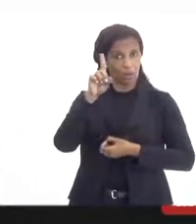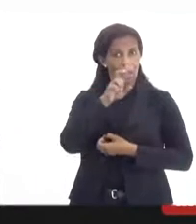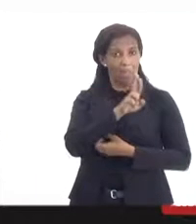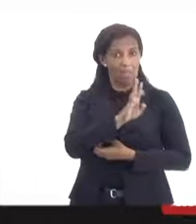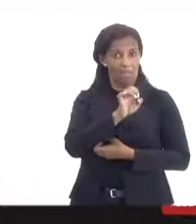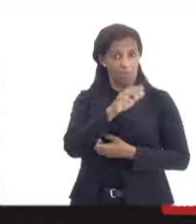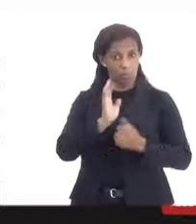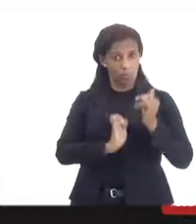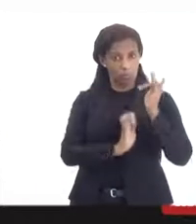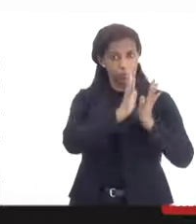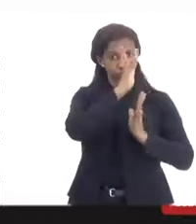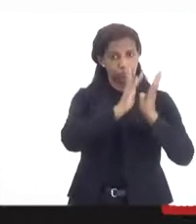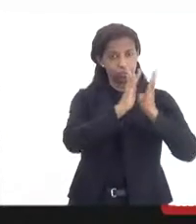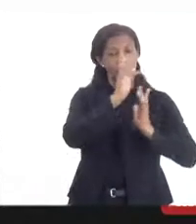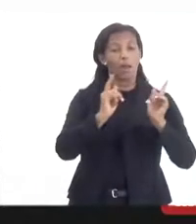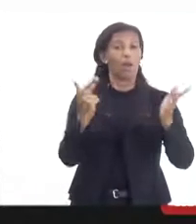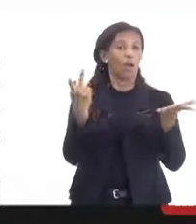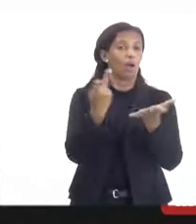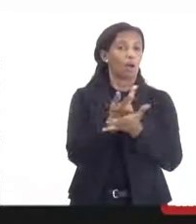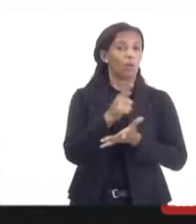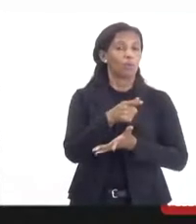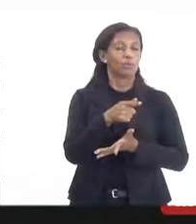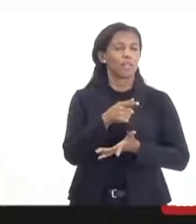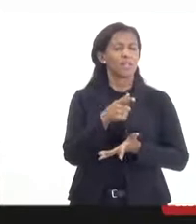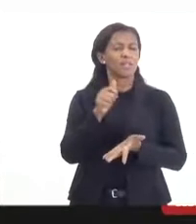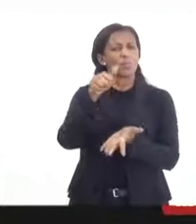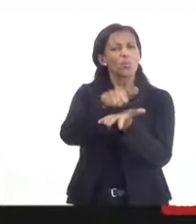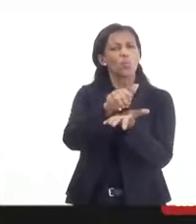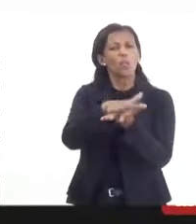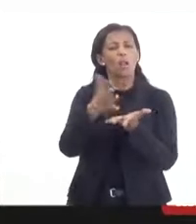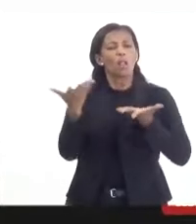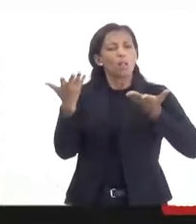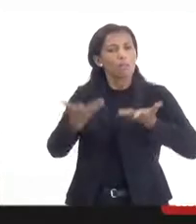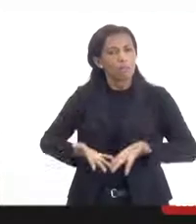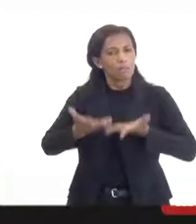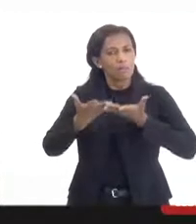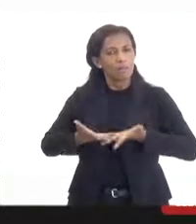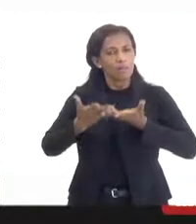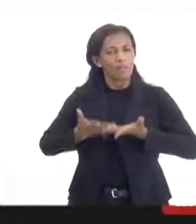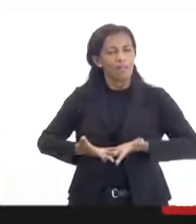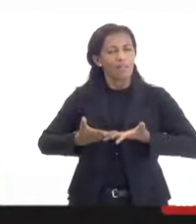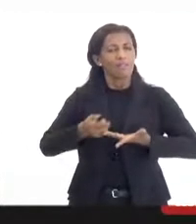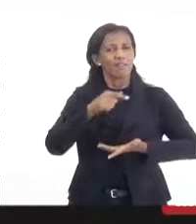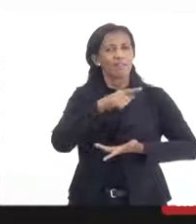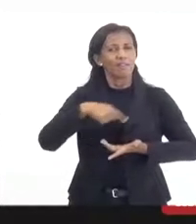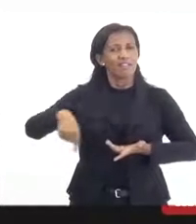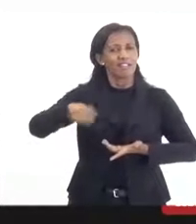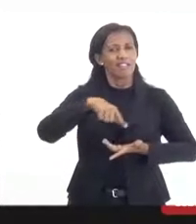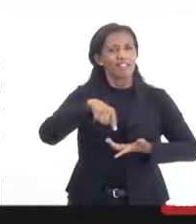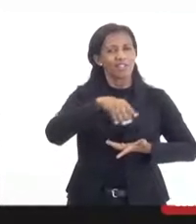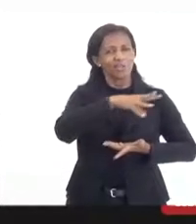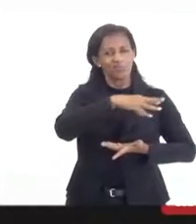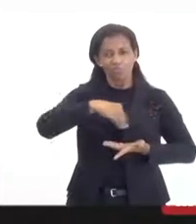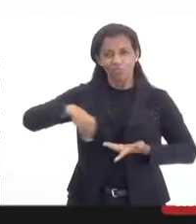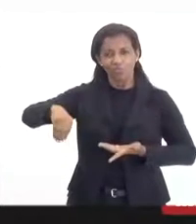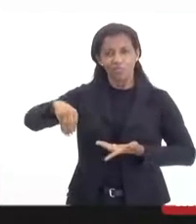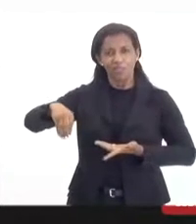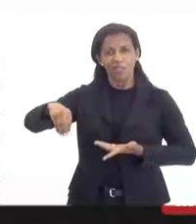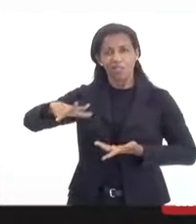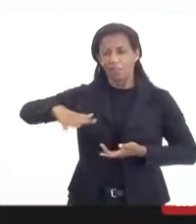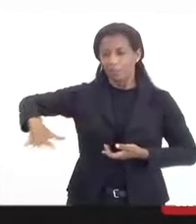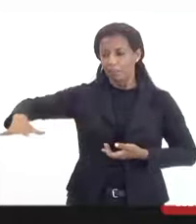acredita, até por serem frações leves, elas seguiram produtos petroquímicos que abasteceram aí a